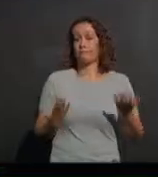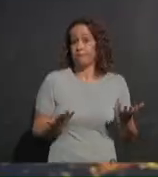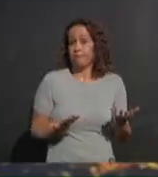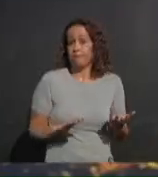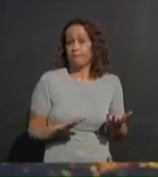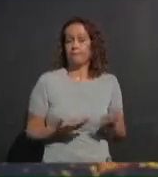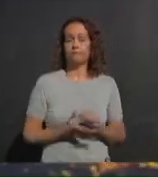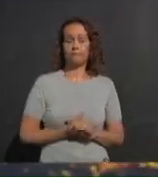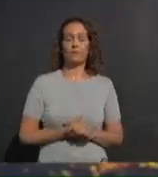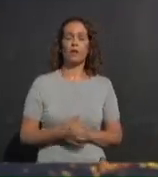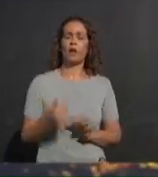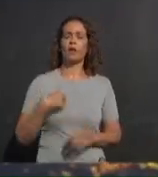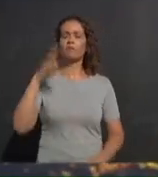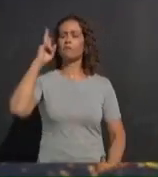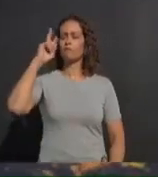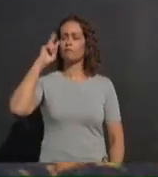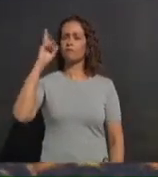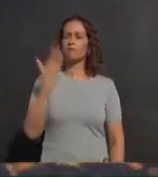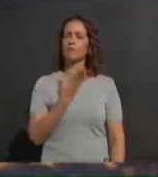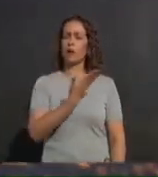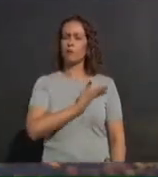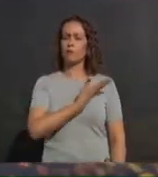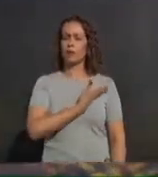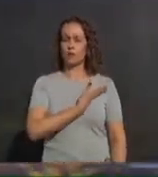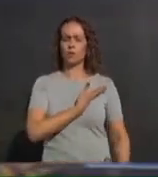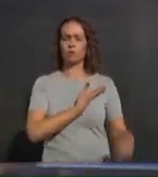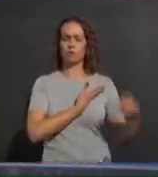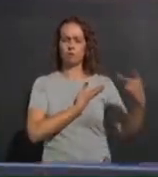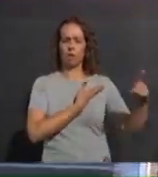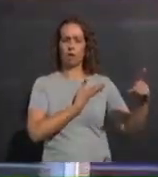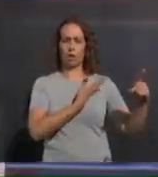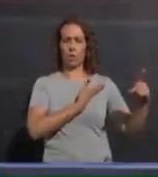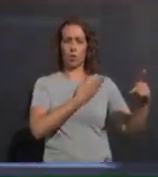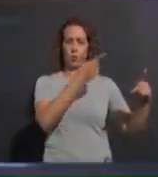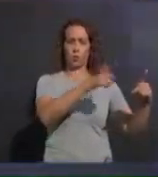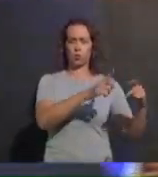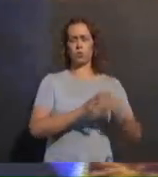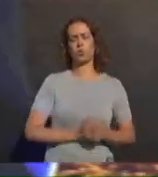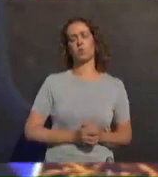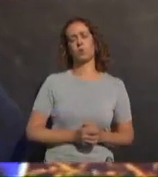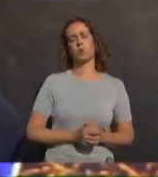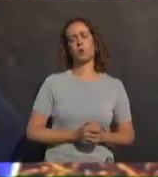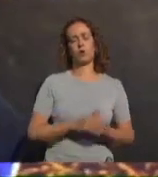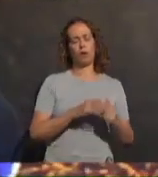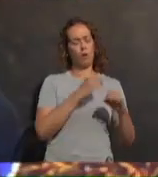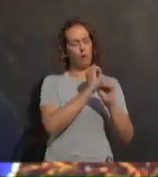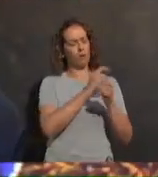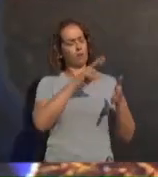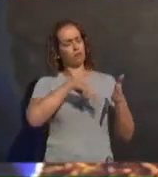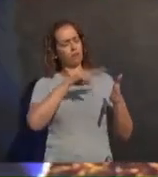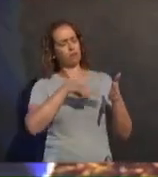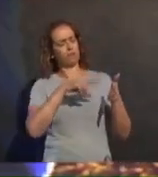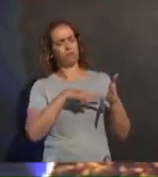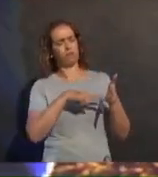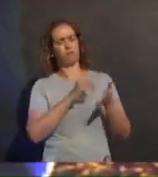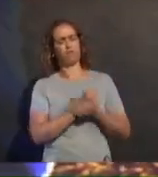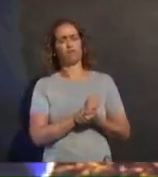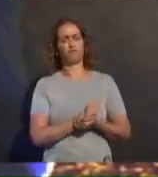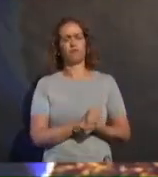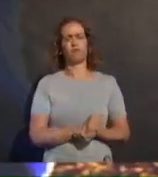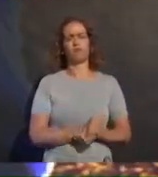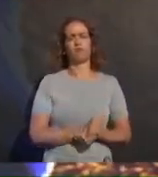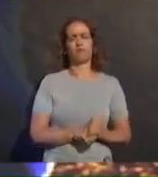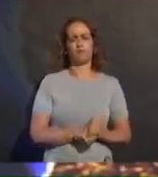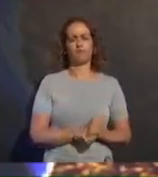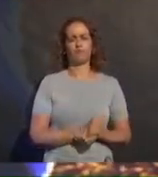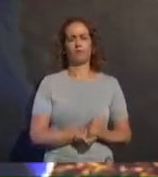um amigo meu, que ele e a mulher foram no médico para ver o resultado dos exames. O médico olhou para a mulher e falou assim: eu não vou conversar com o senhor